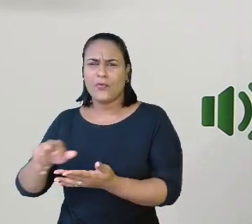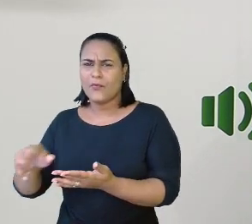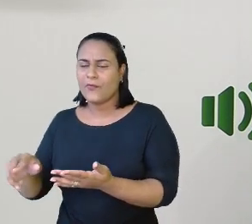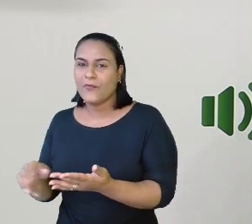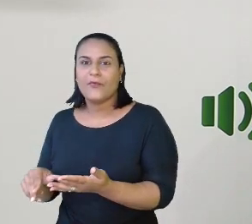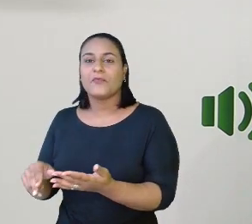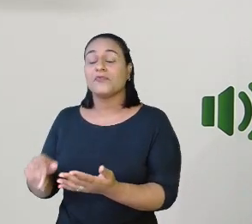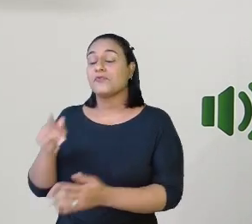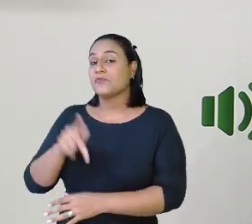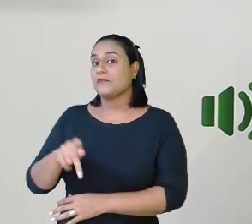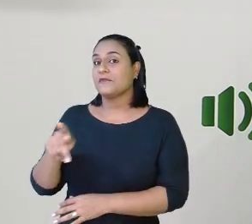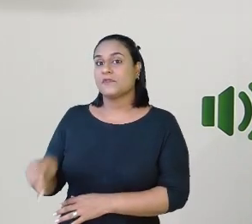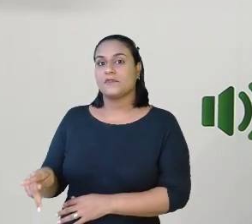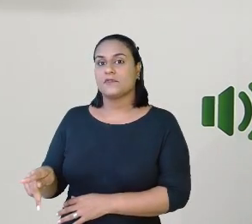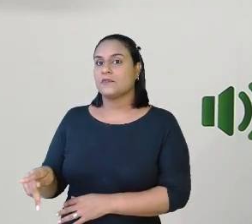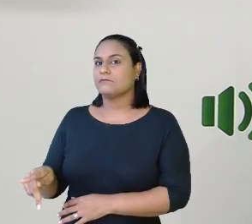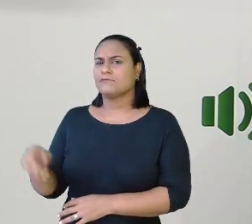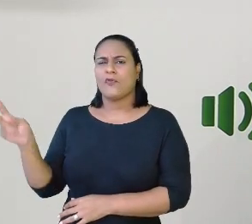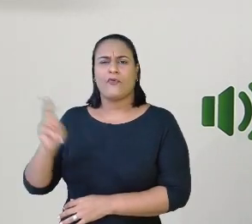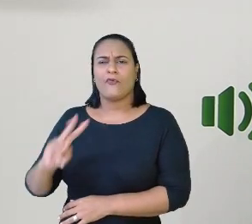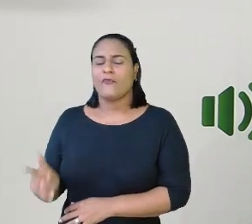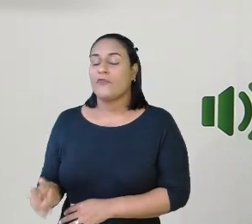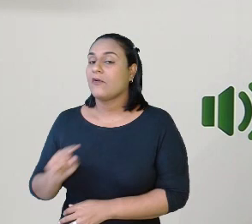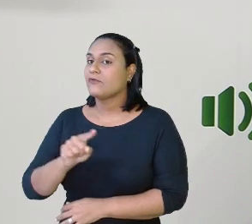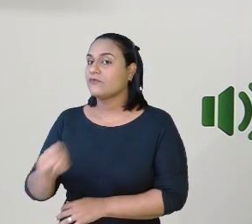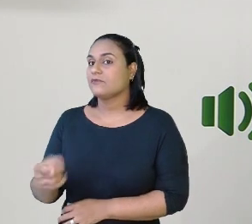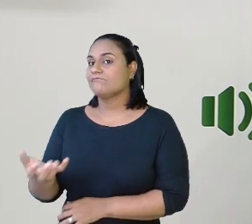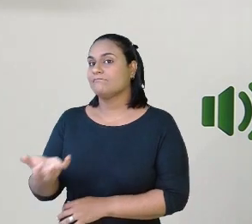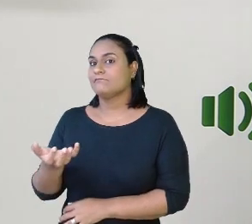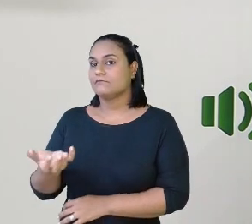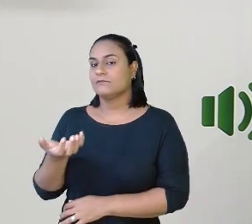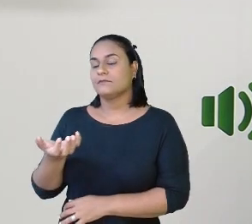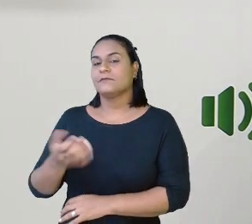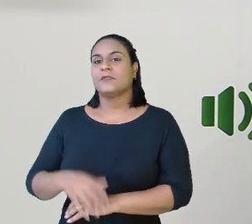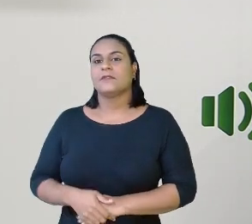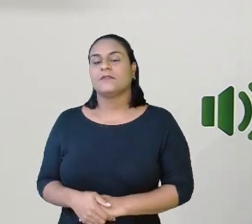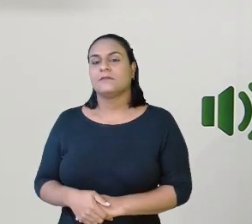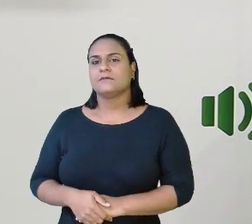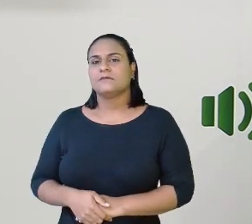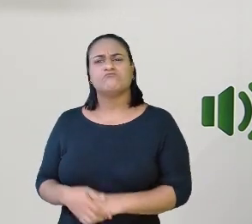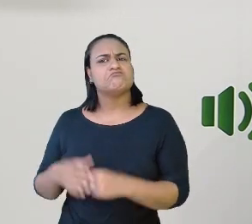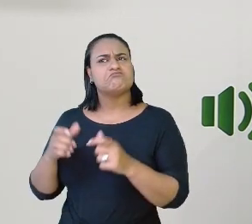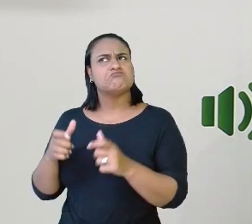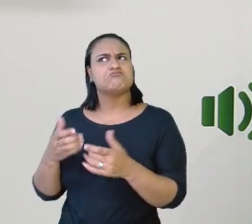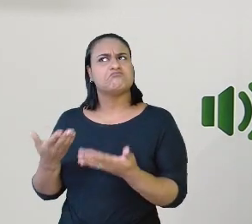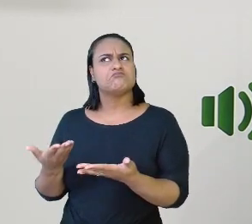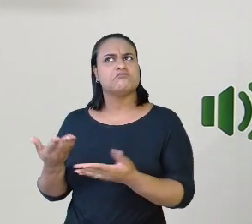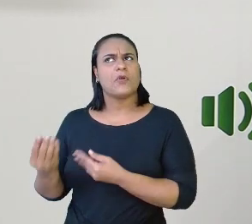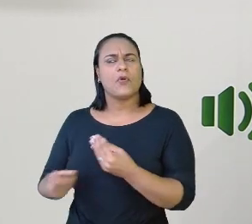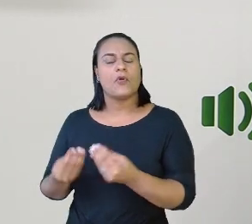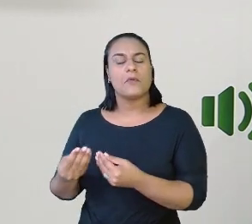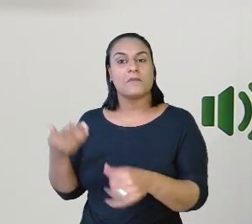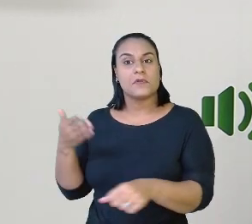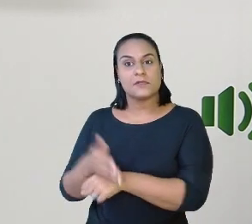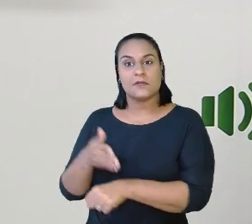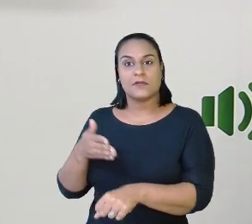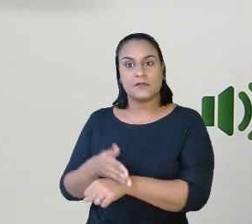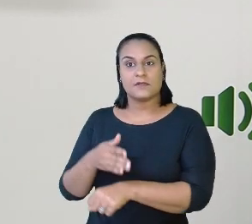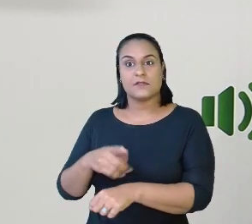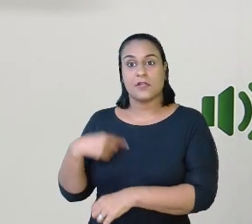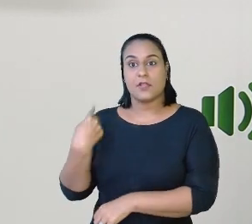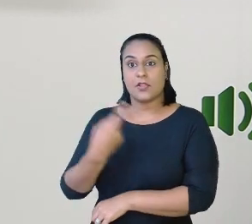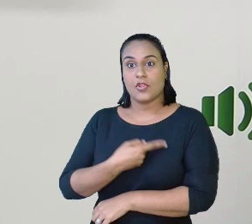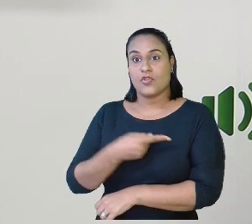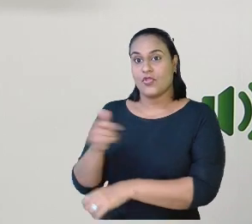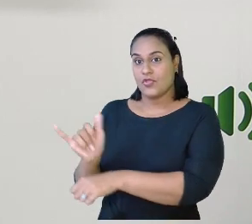ver as nossas aulas quantas vezes vocês quiserem. Onde? É só acessar o nosso